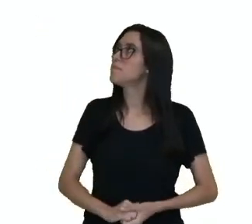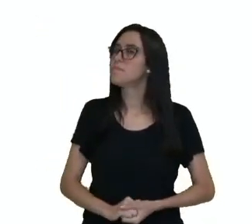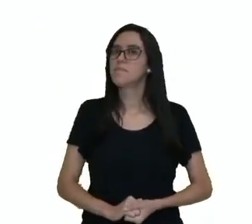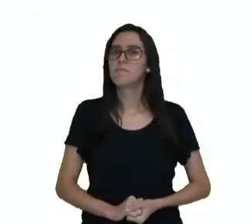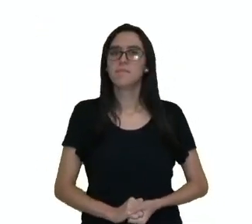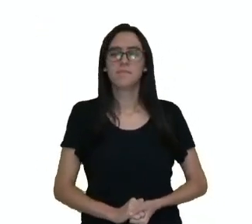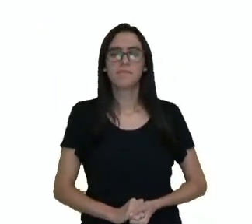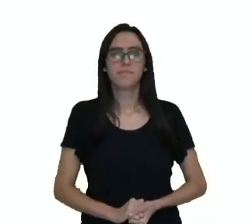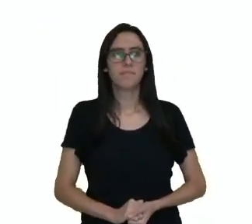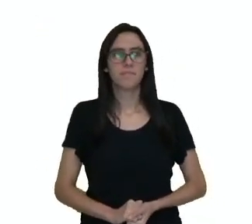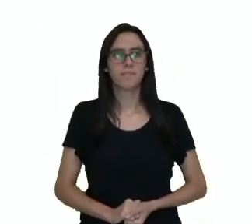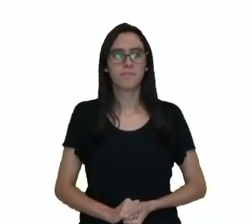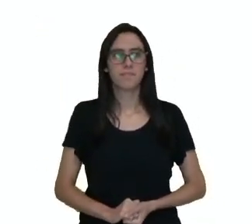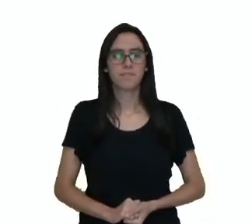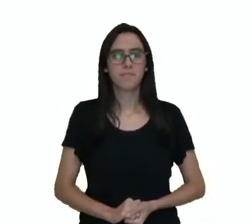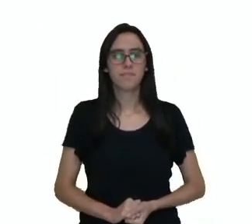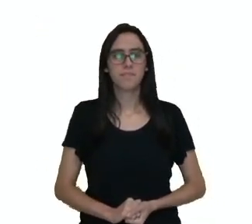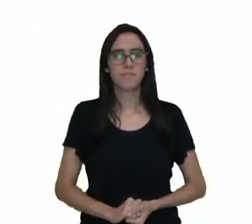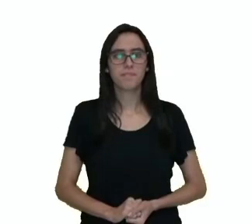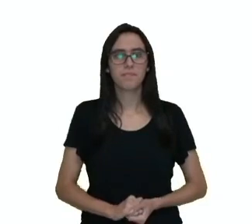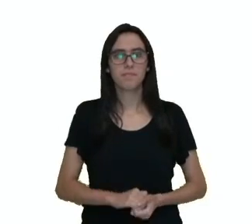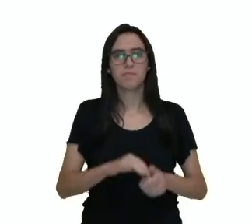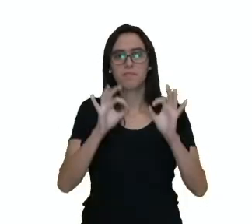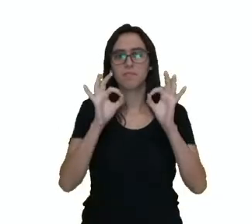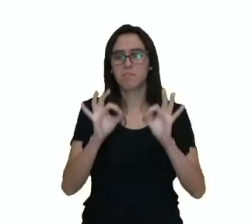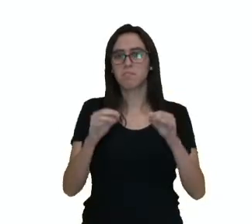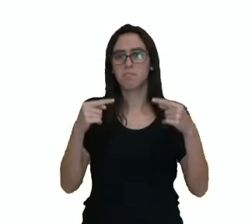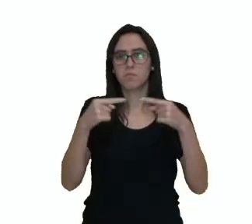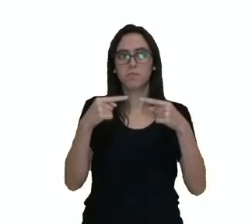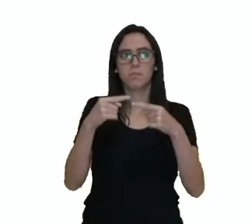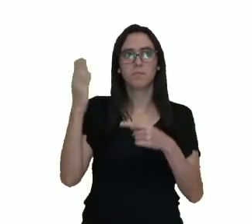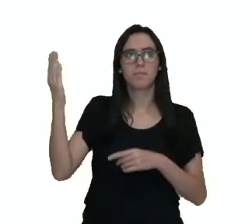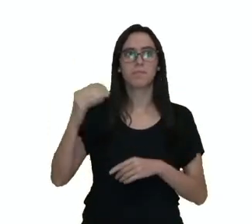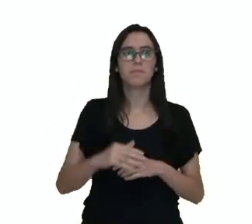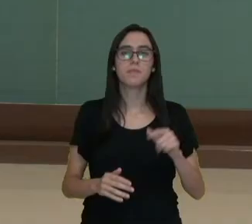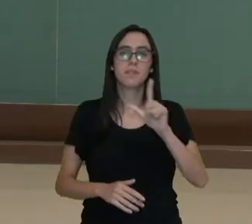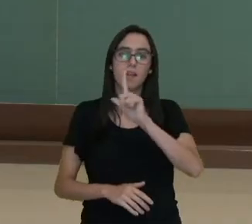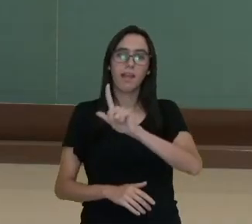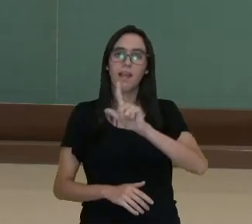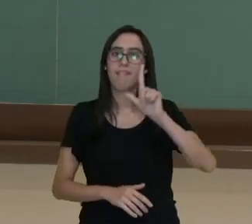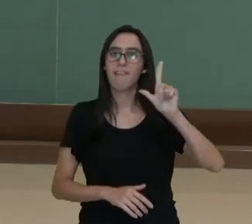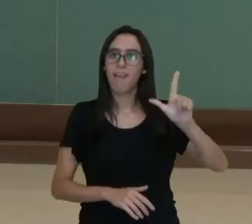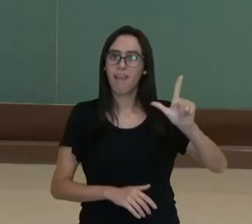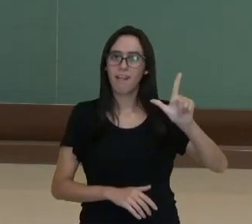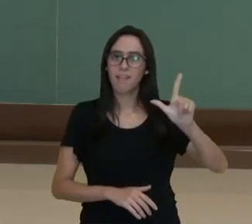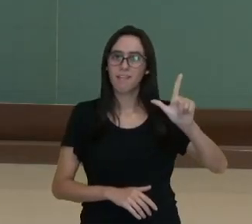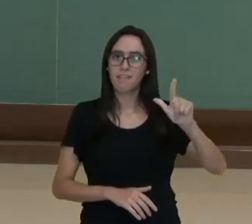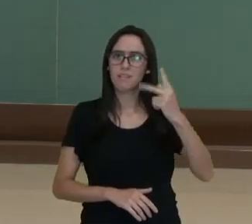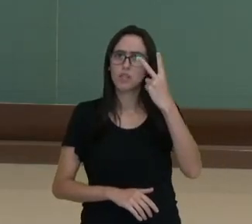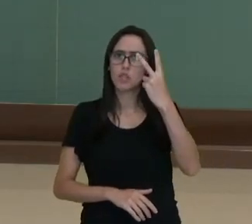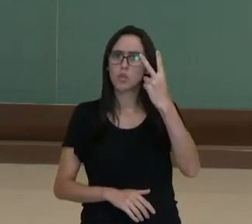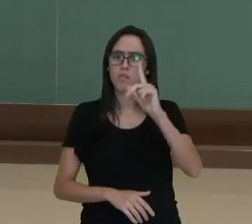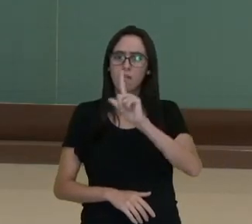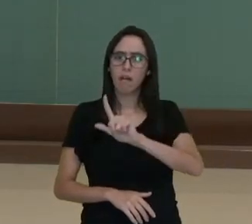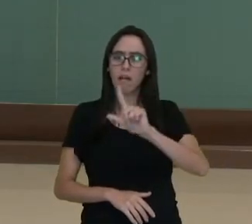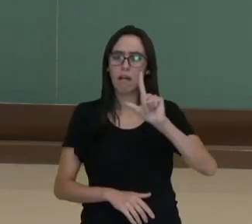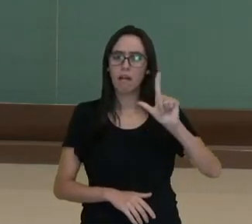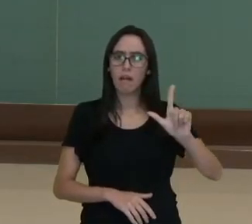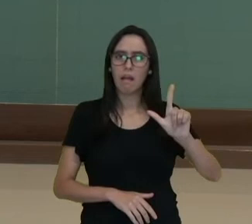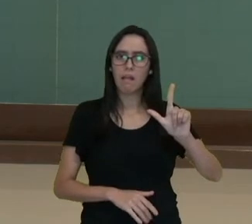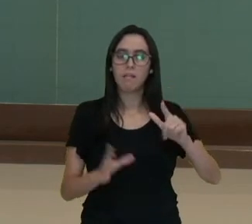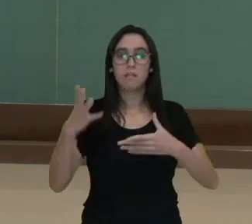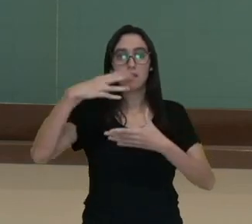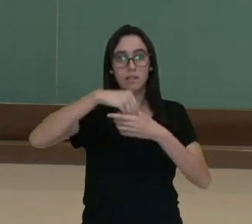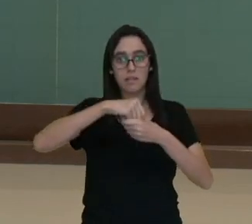né? Então, essa formação de CH. Doble L, nós temos dois L's aqui então em algumas palavras na